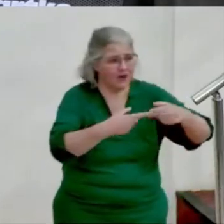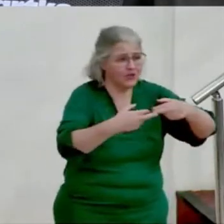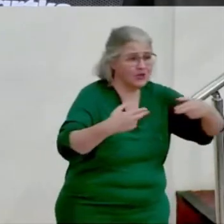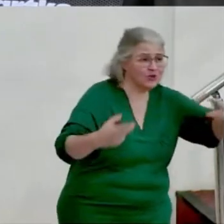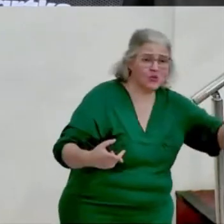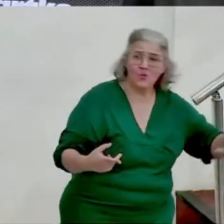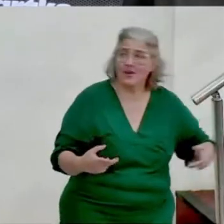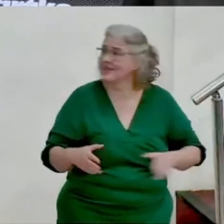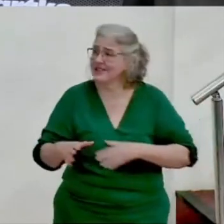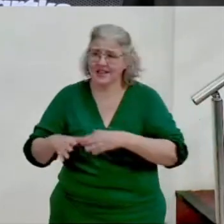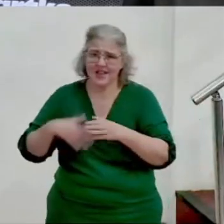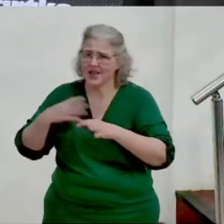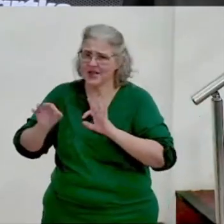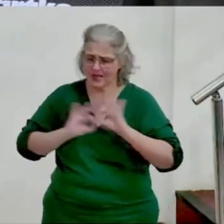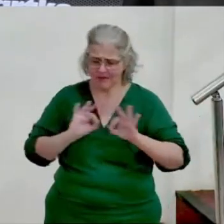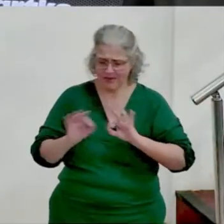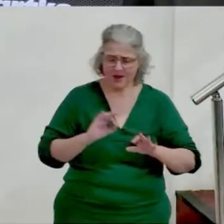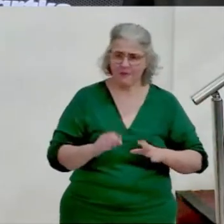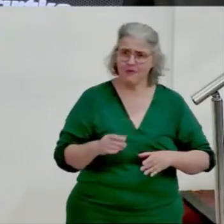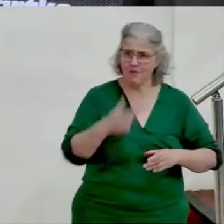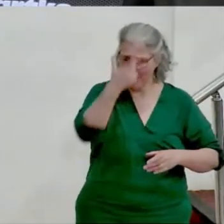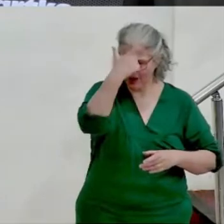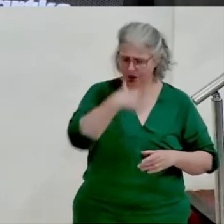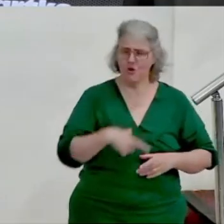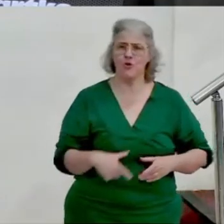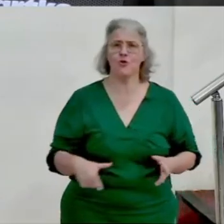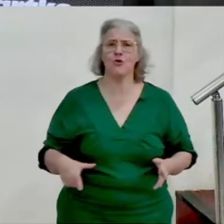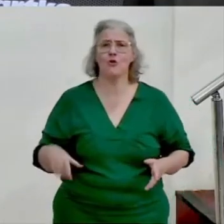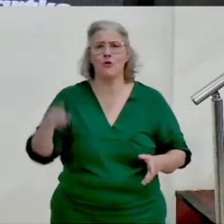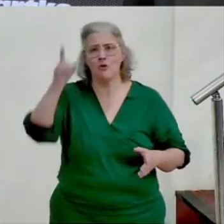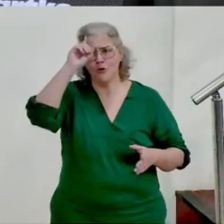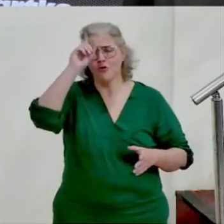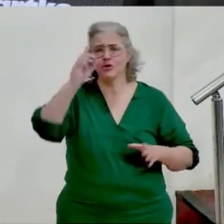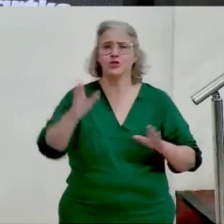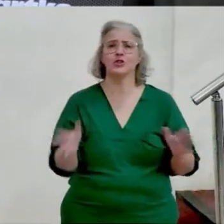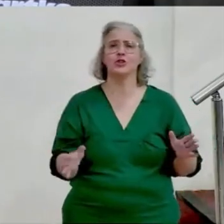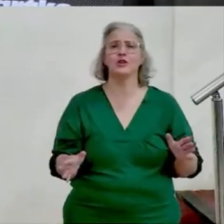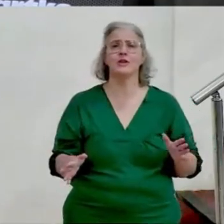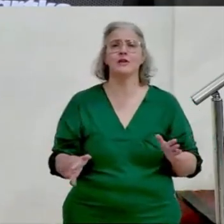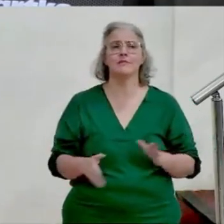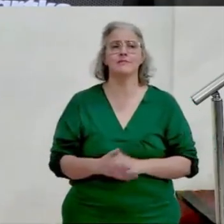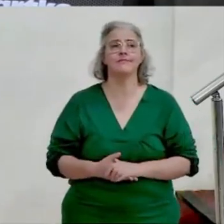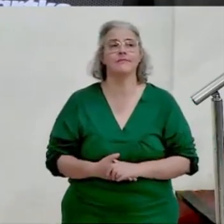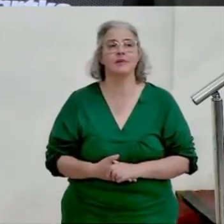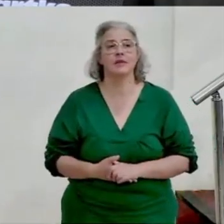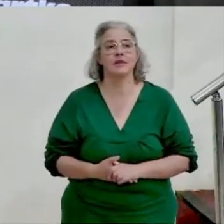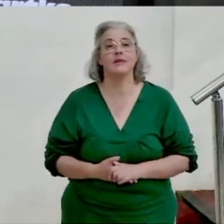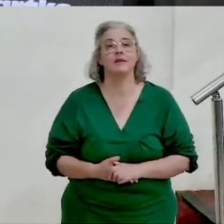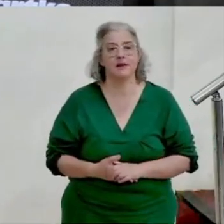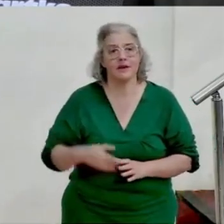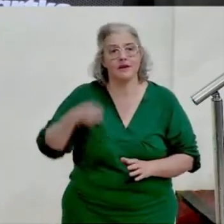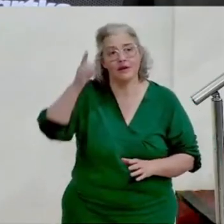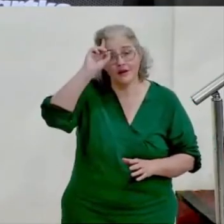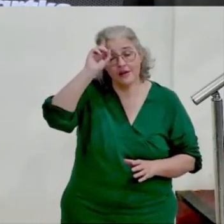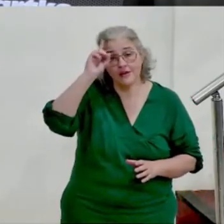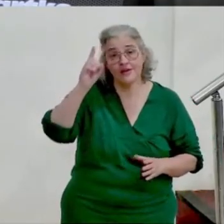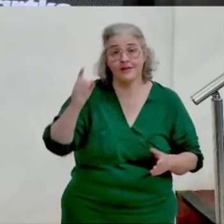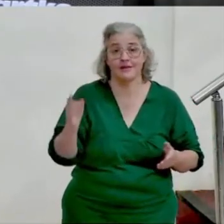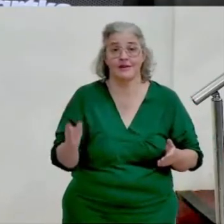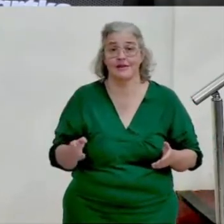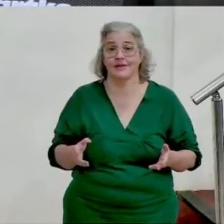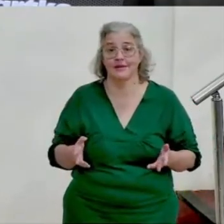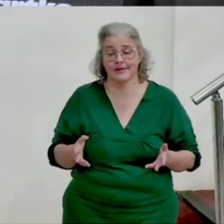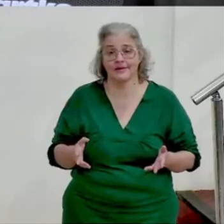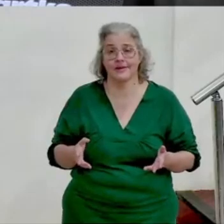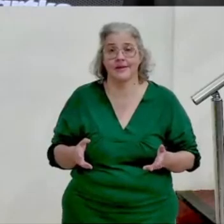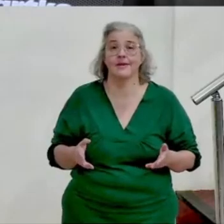voltar. E o dia que era para ser o grande retorno de Cristo, hoje é conhecido na história como o dia da grande